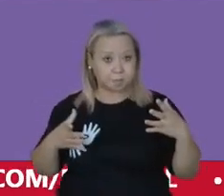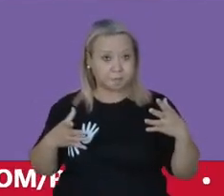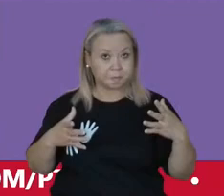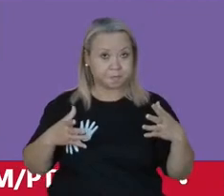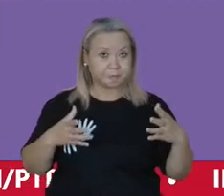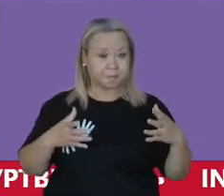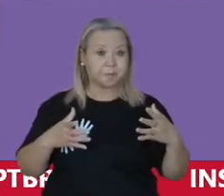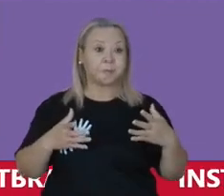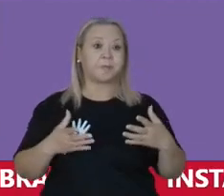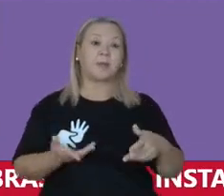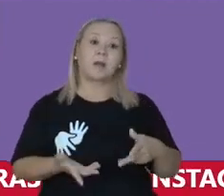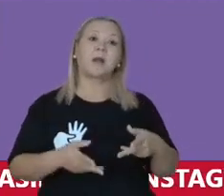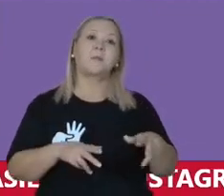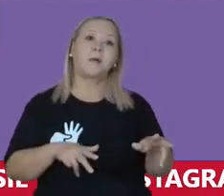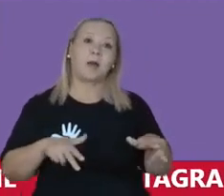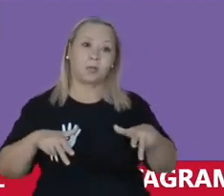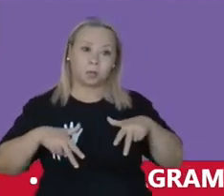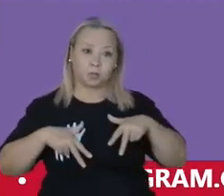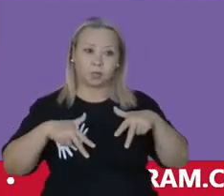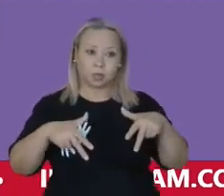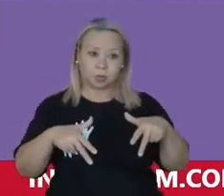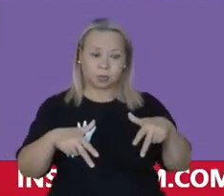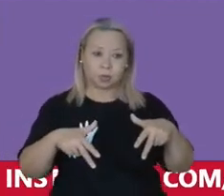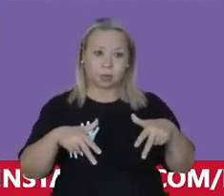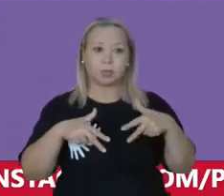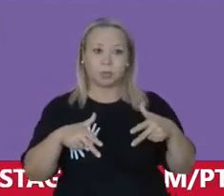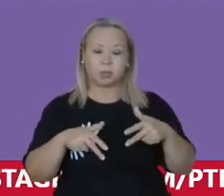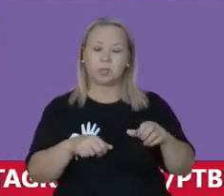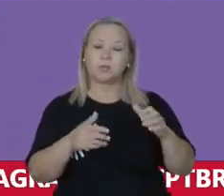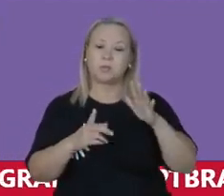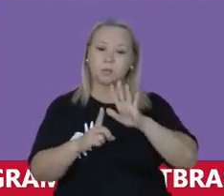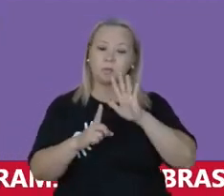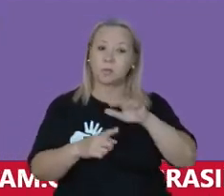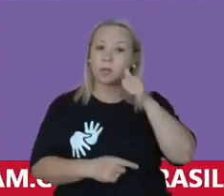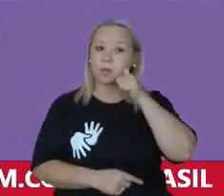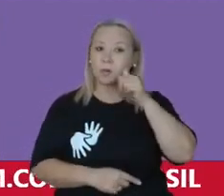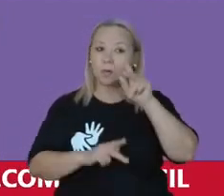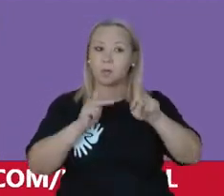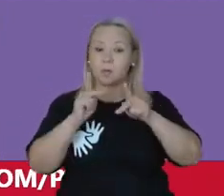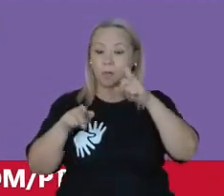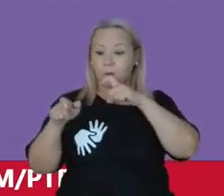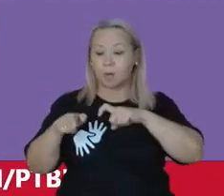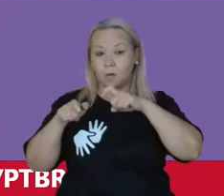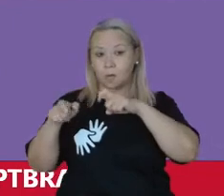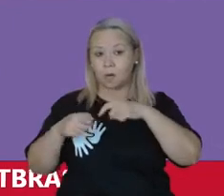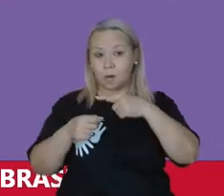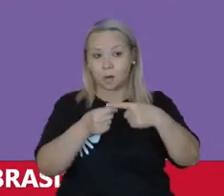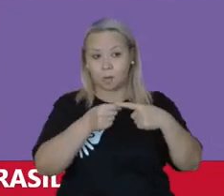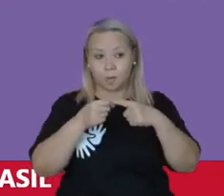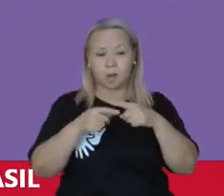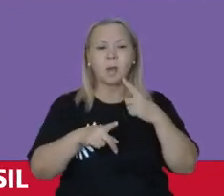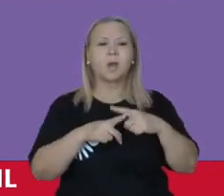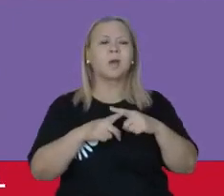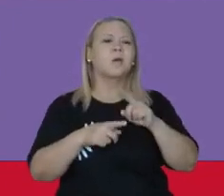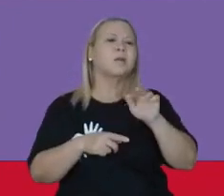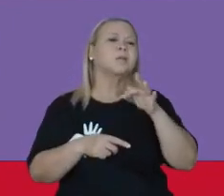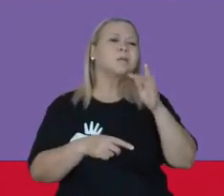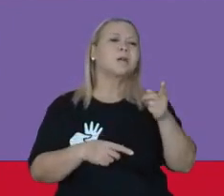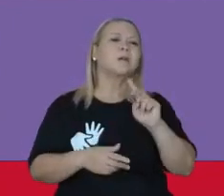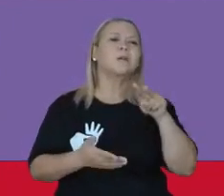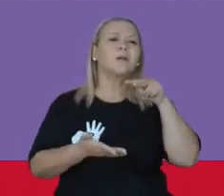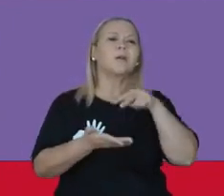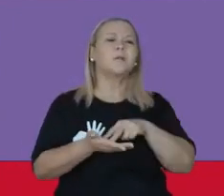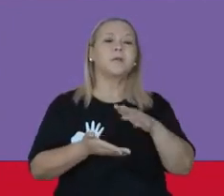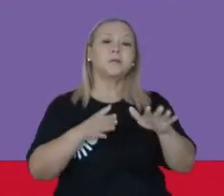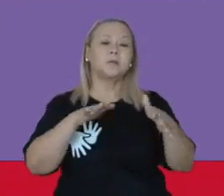no de gênero, a gente vê um impacto maior sobre as mulheres e também entre a população rural e urbana. Mas por que será que não apareceu algo